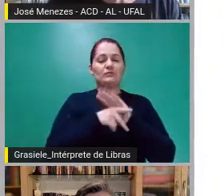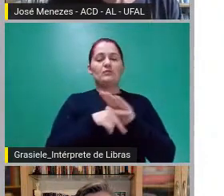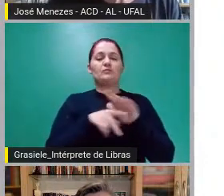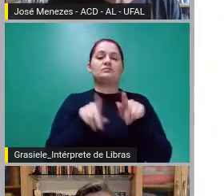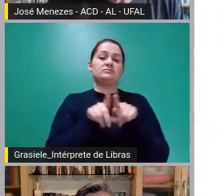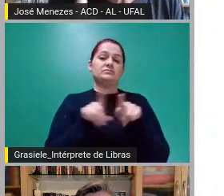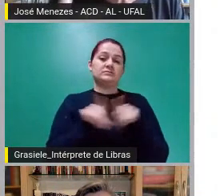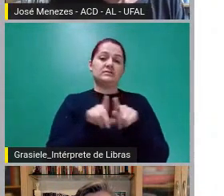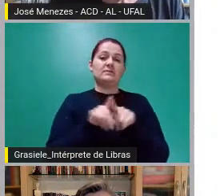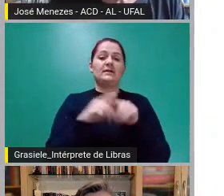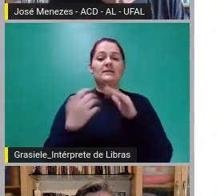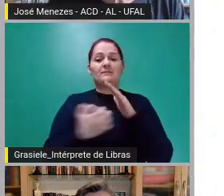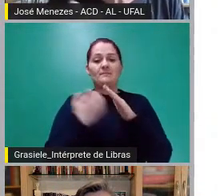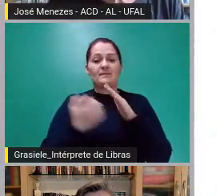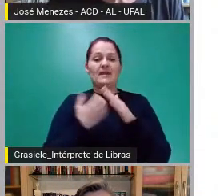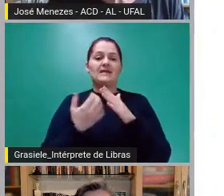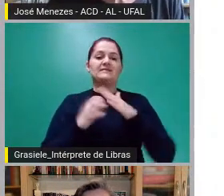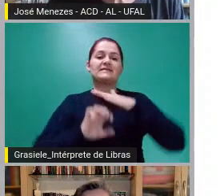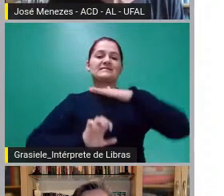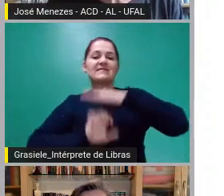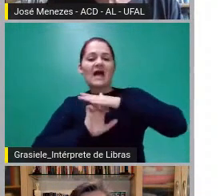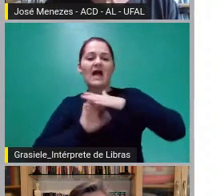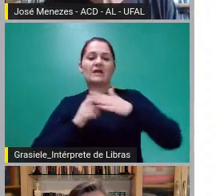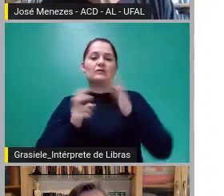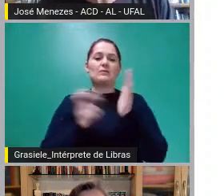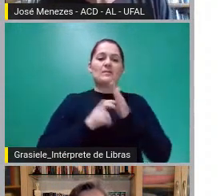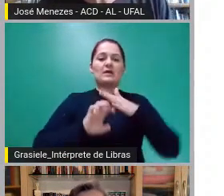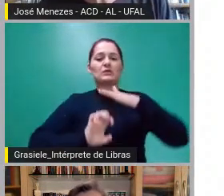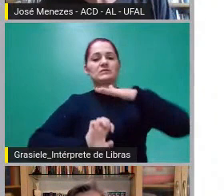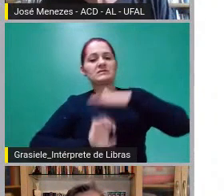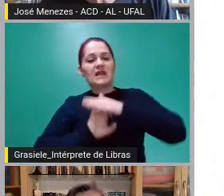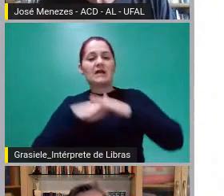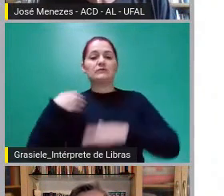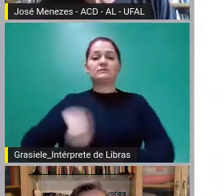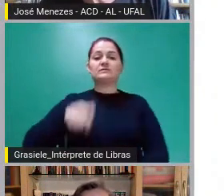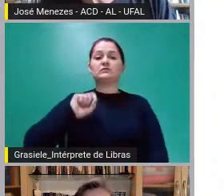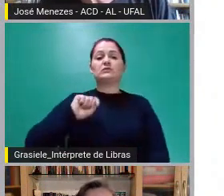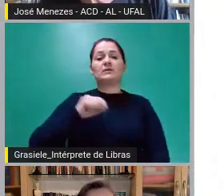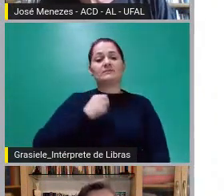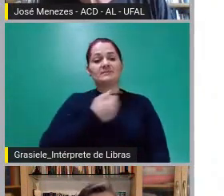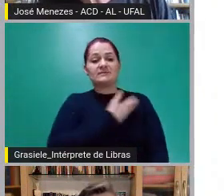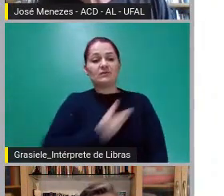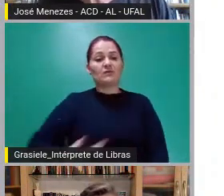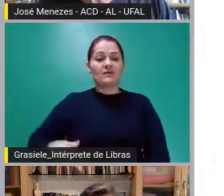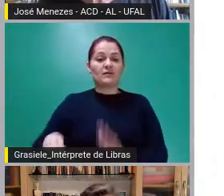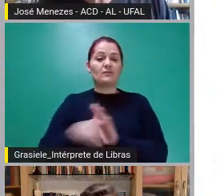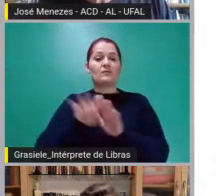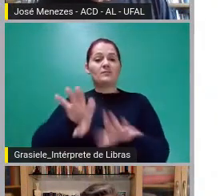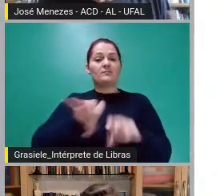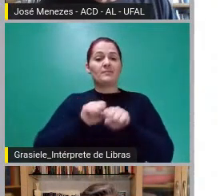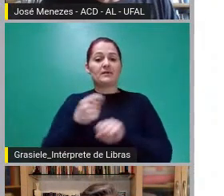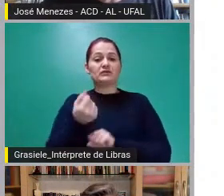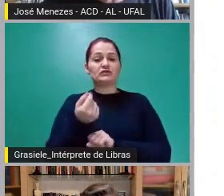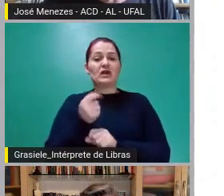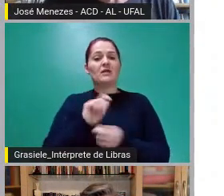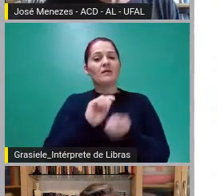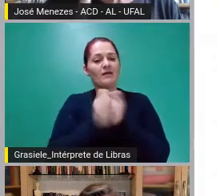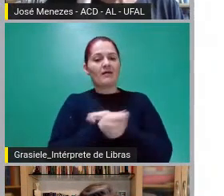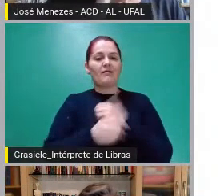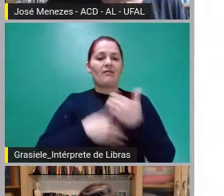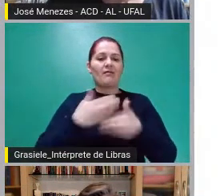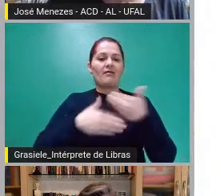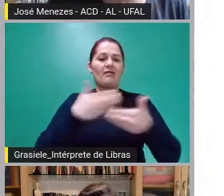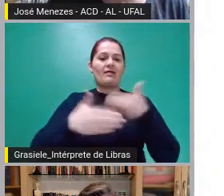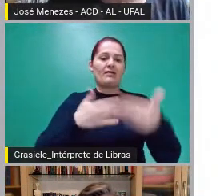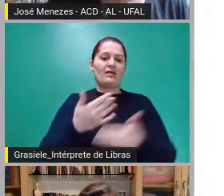crescimento econômico e, por sua vez, a industrialização, como forma de se legitimar a burguesia nacional e estrangeira do modelo de